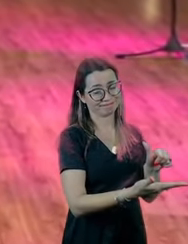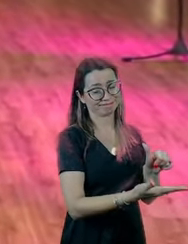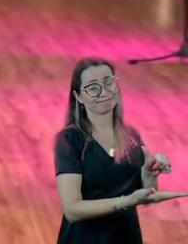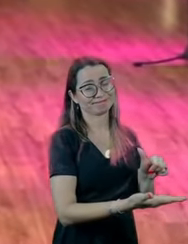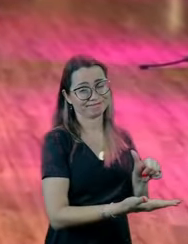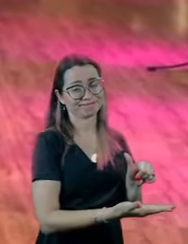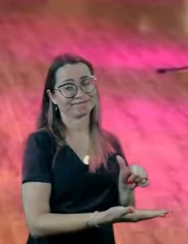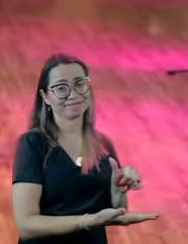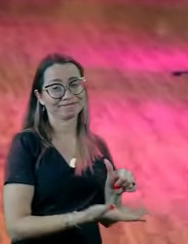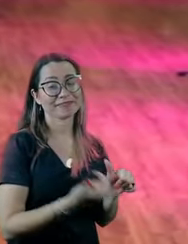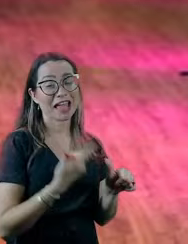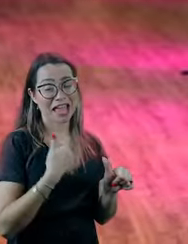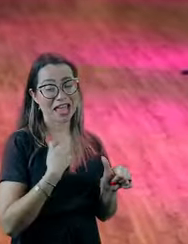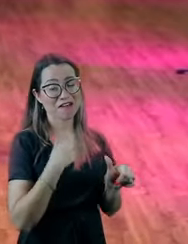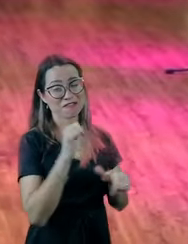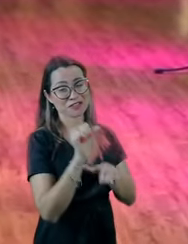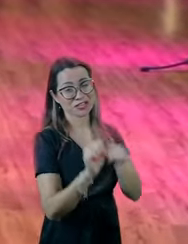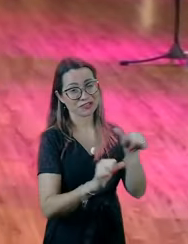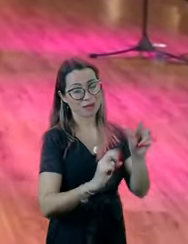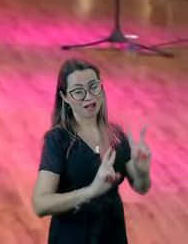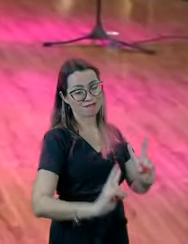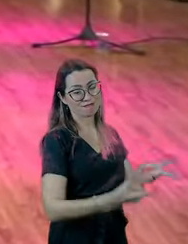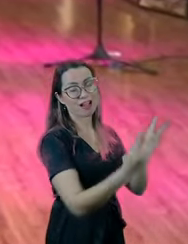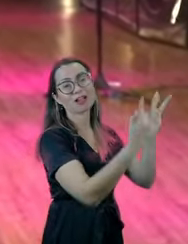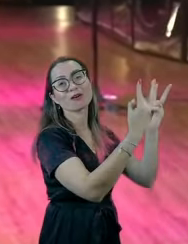Eu vou transformar, eu vou mudar valores.